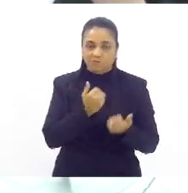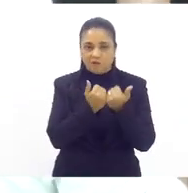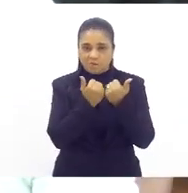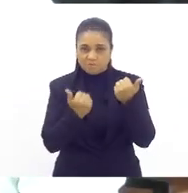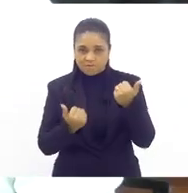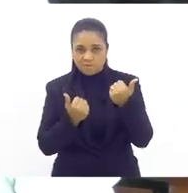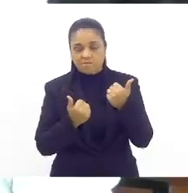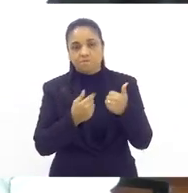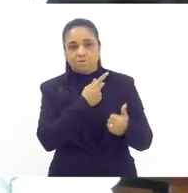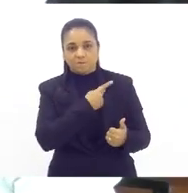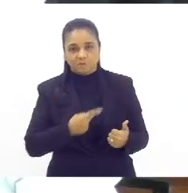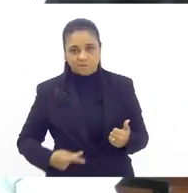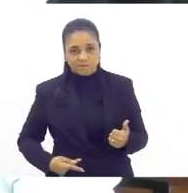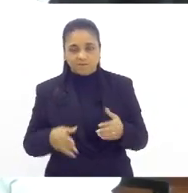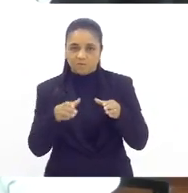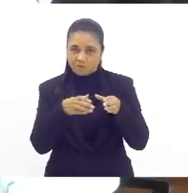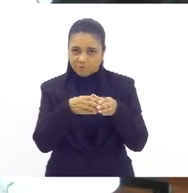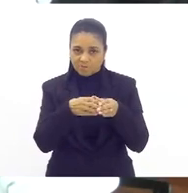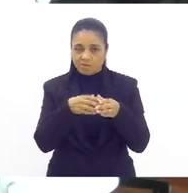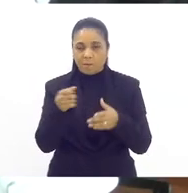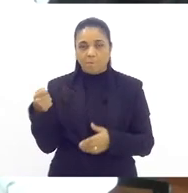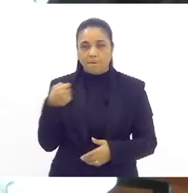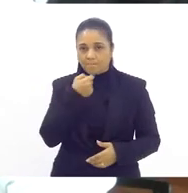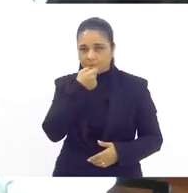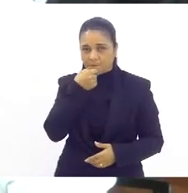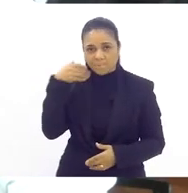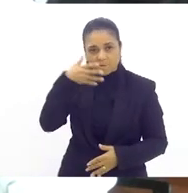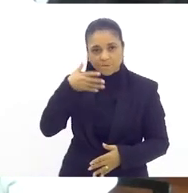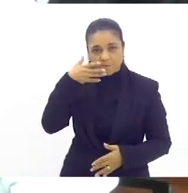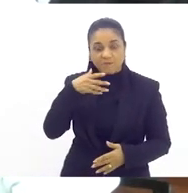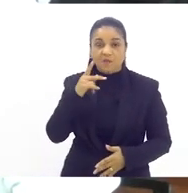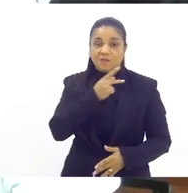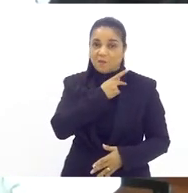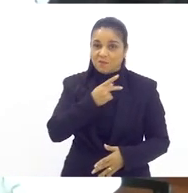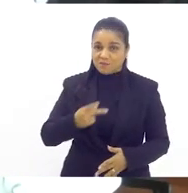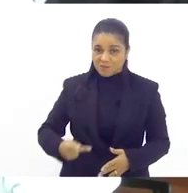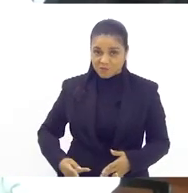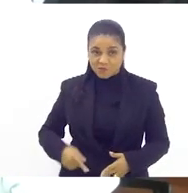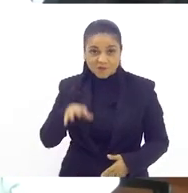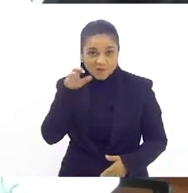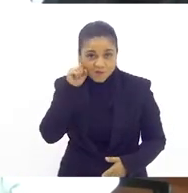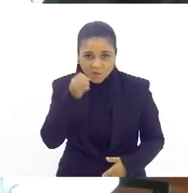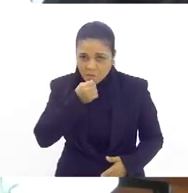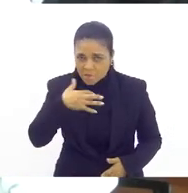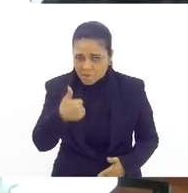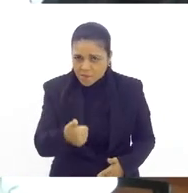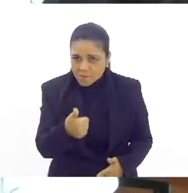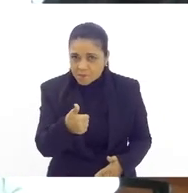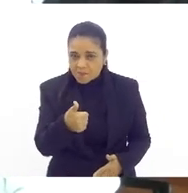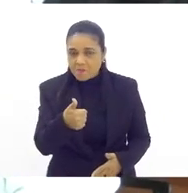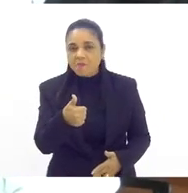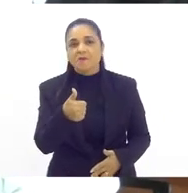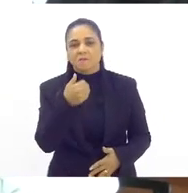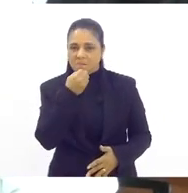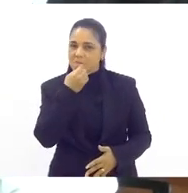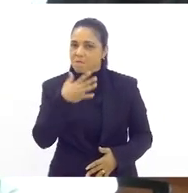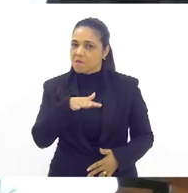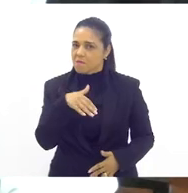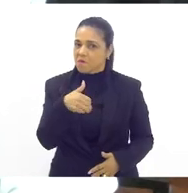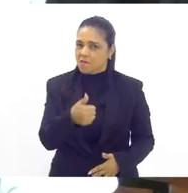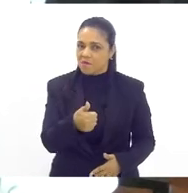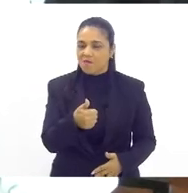da sua comissão a palavra está com você Presidente a senhora me escuta melhor escuta bem melhor deputada